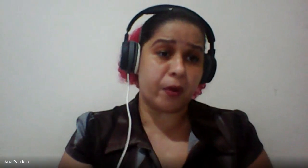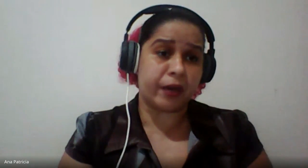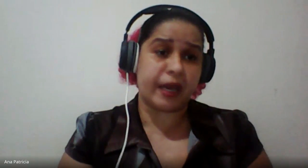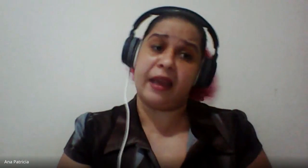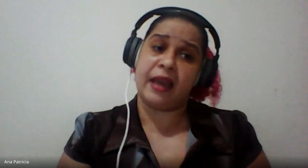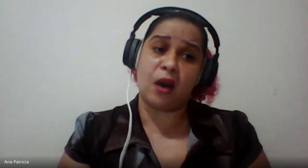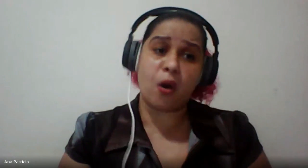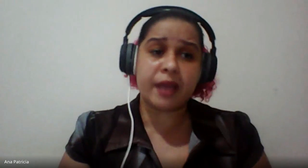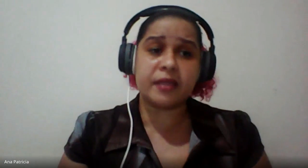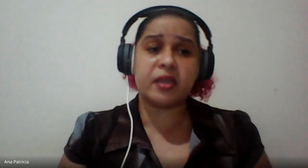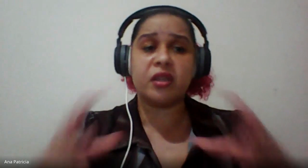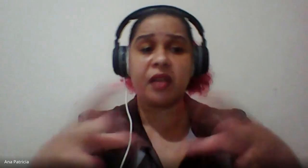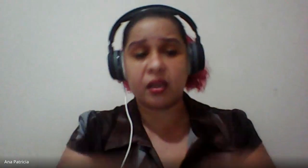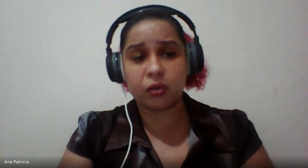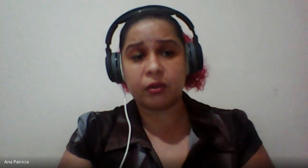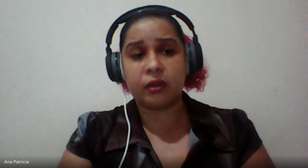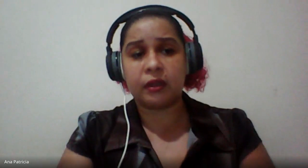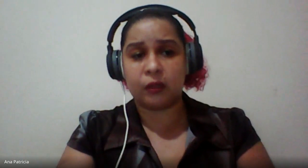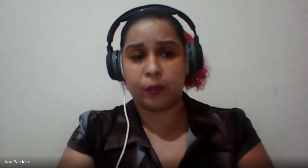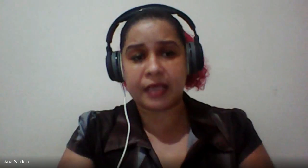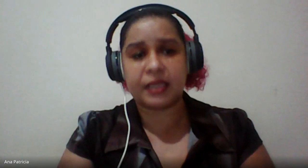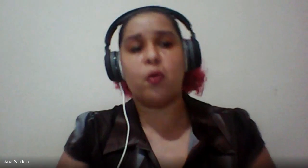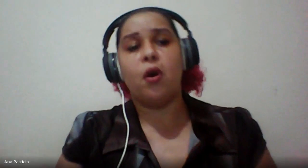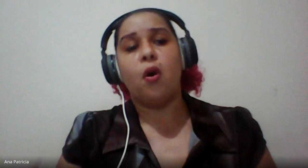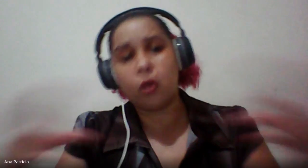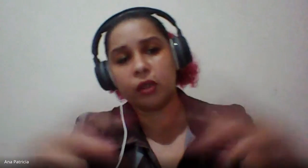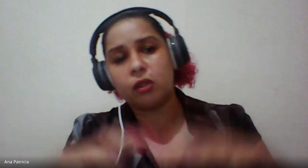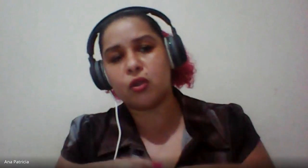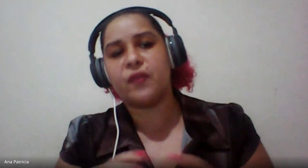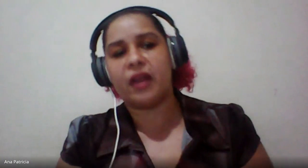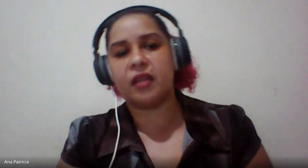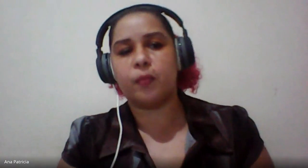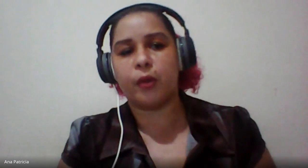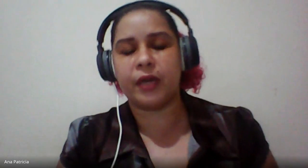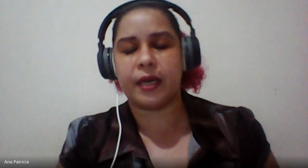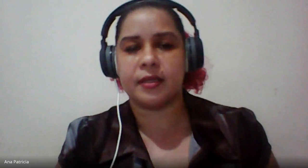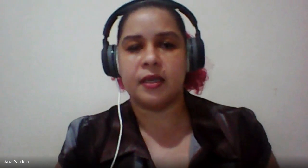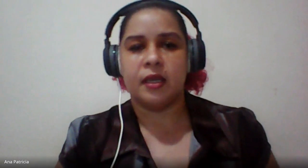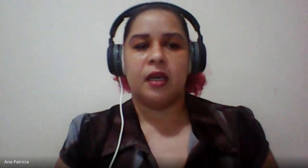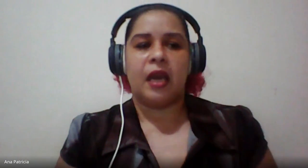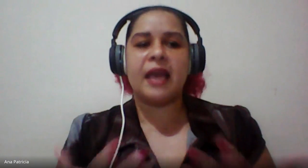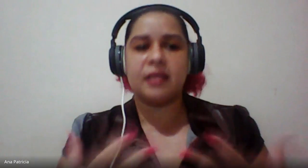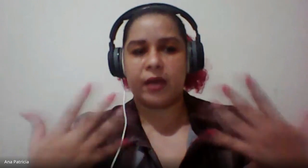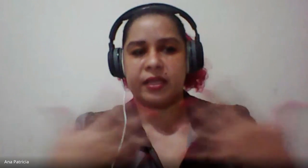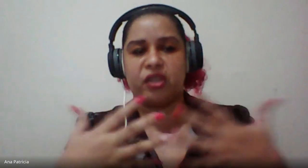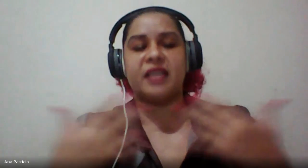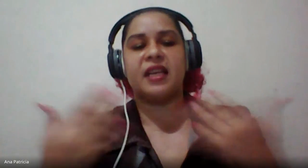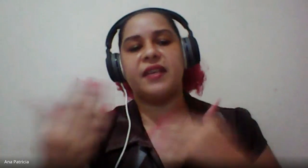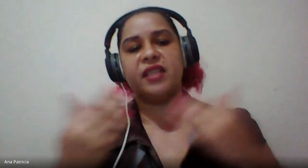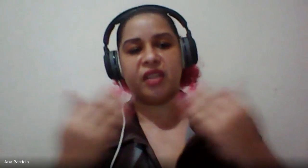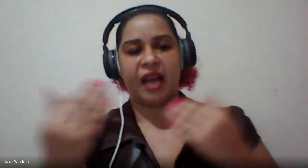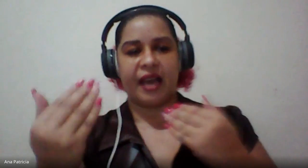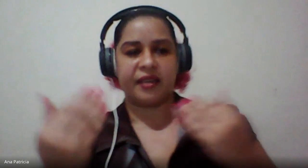existem porque ela coexiste dentro do Brasil, onde nós somos falantes do português. Essa coexistência,